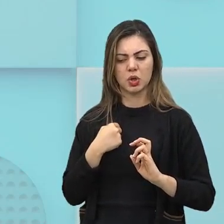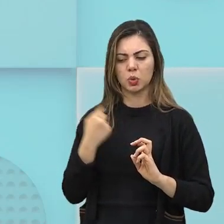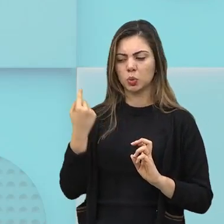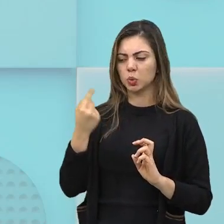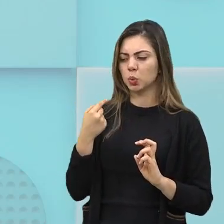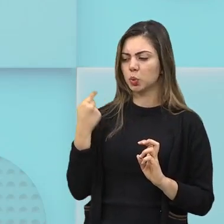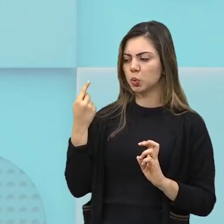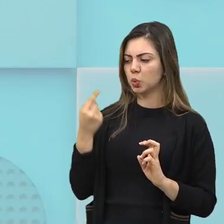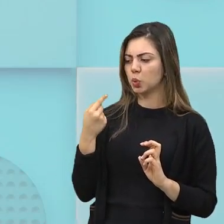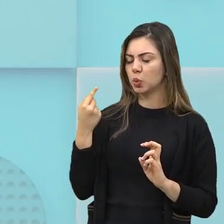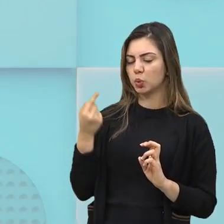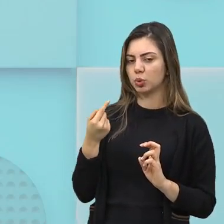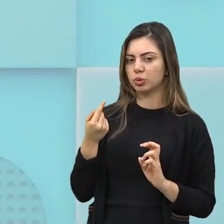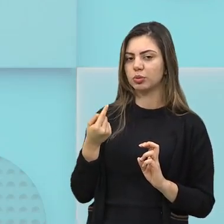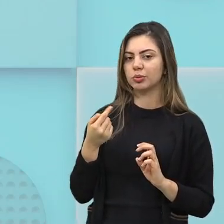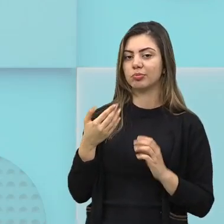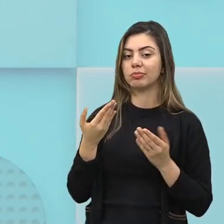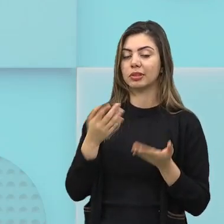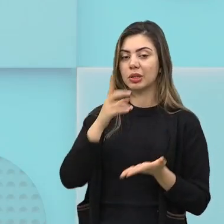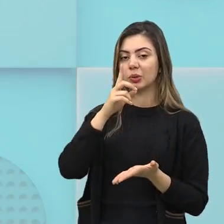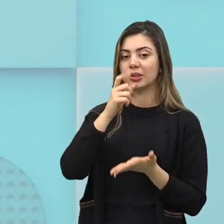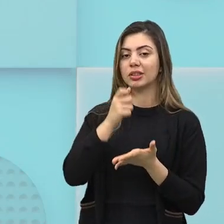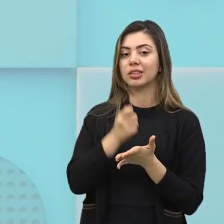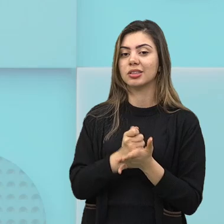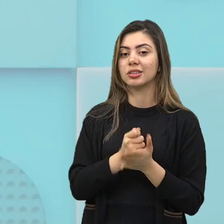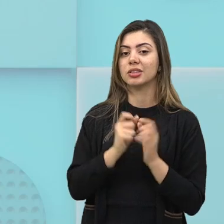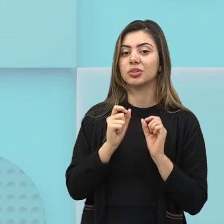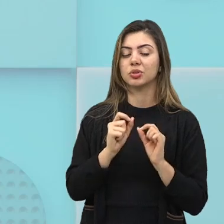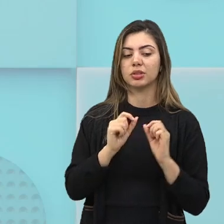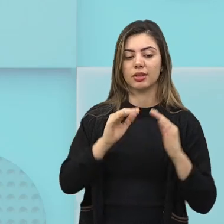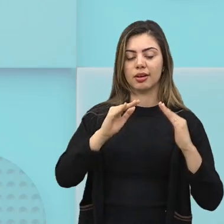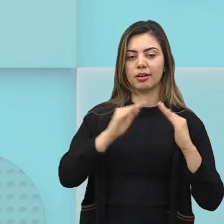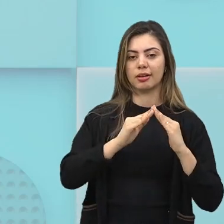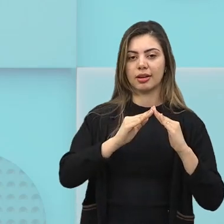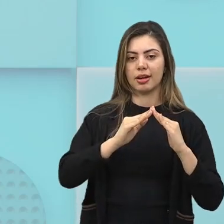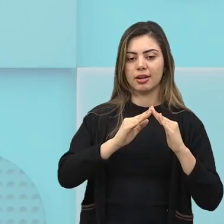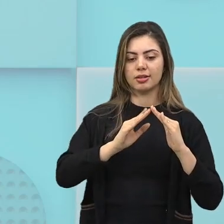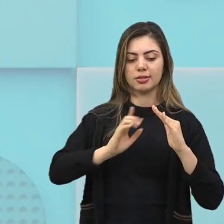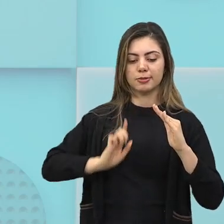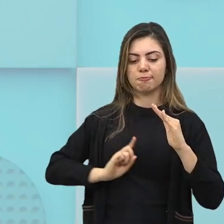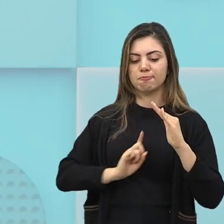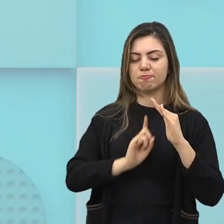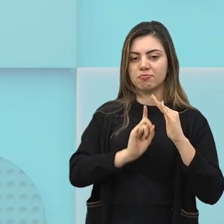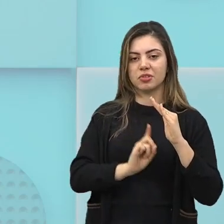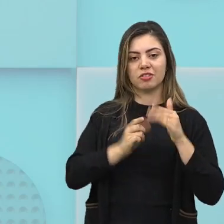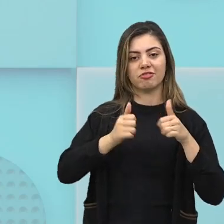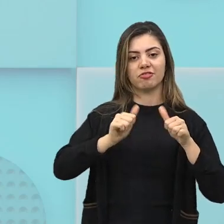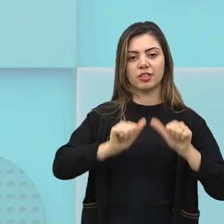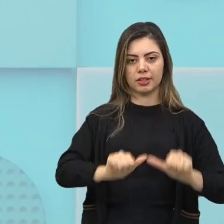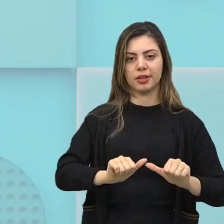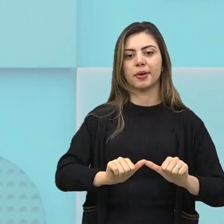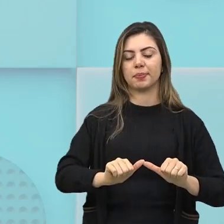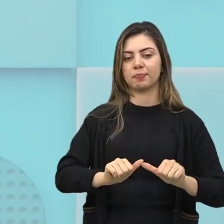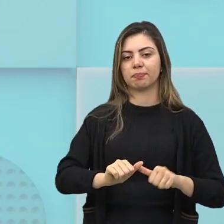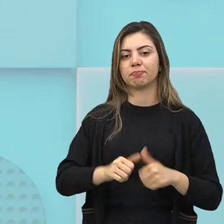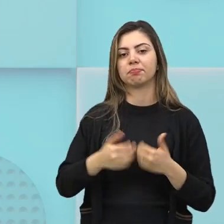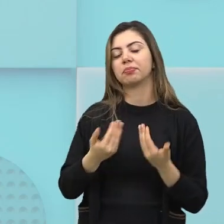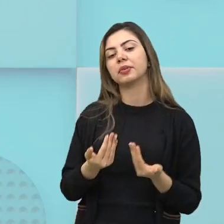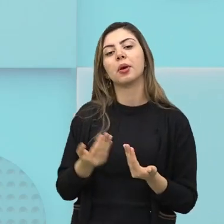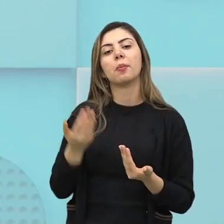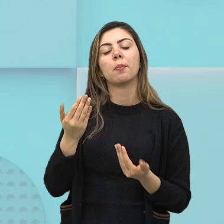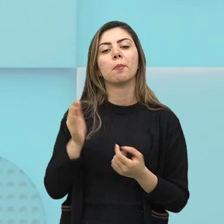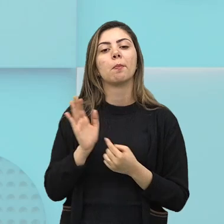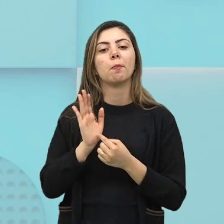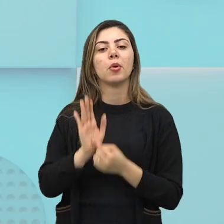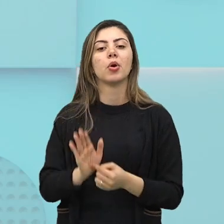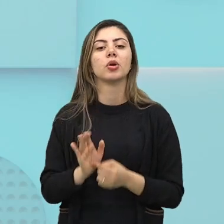louco, e decide, então, trancar-se na Casa Verde, que era lá o hospício, né? Como nós vimos. Revela sua